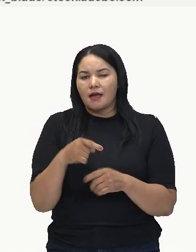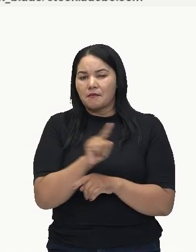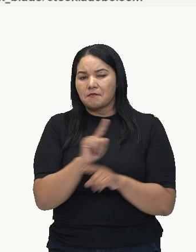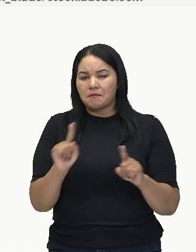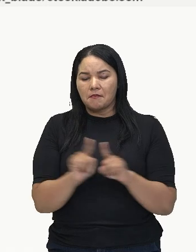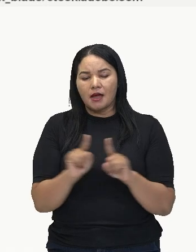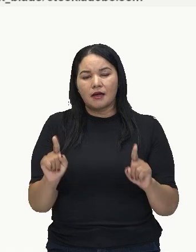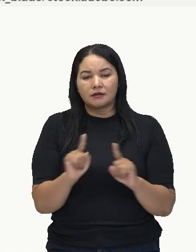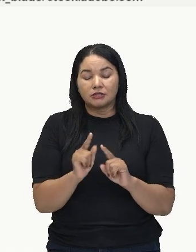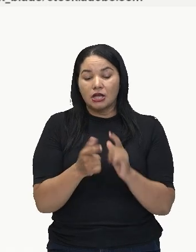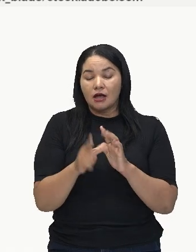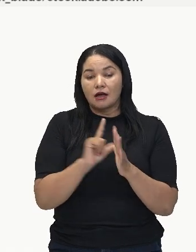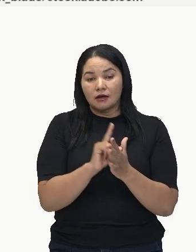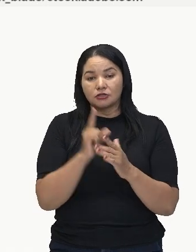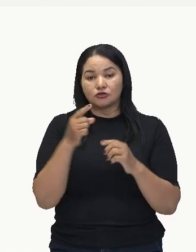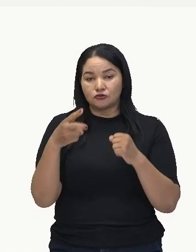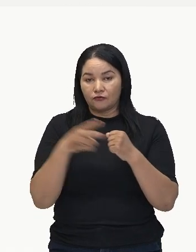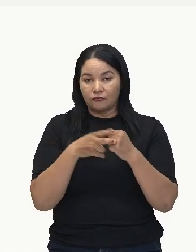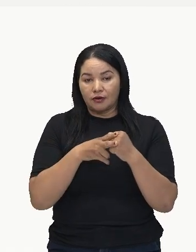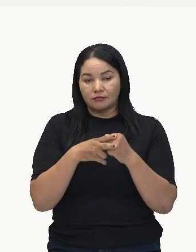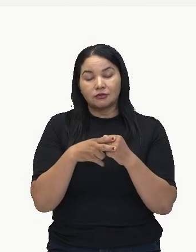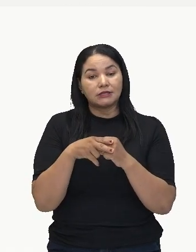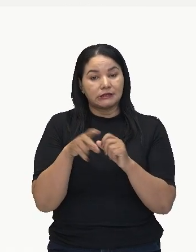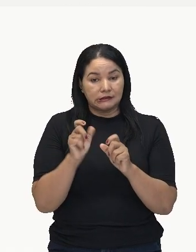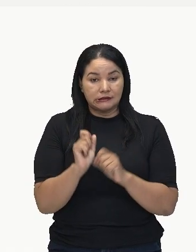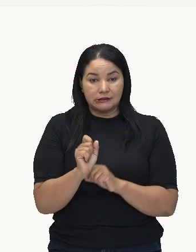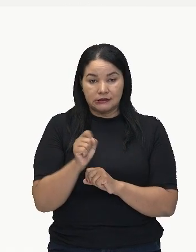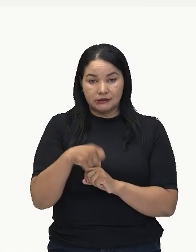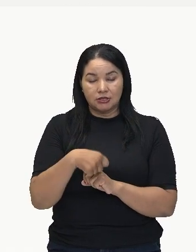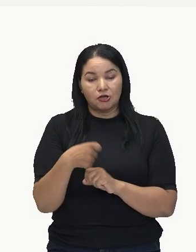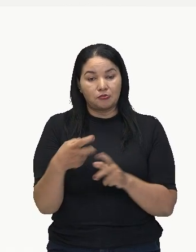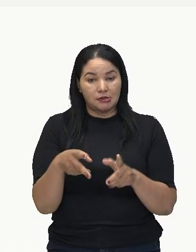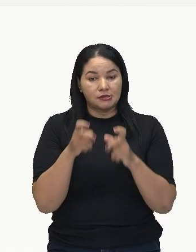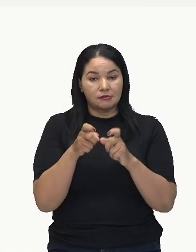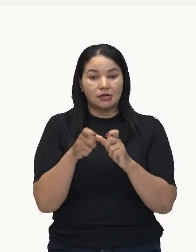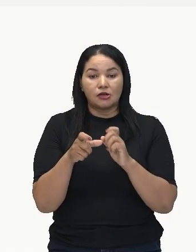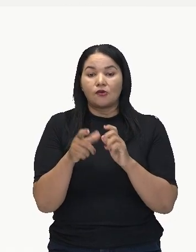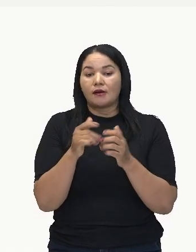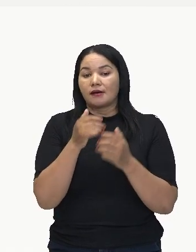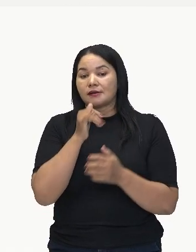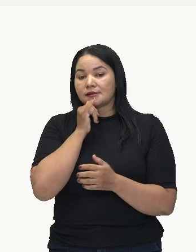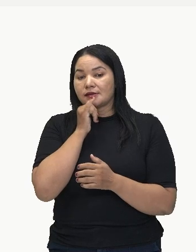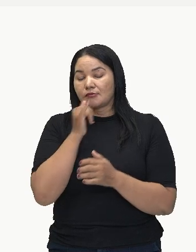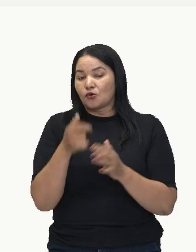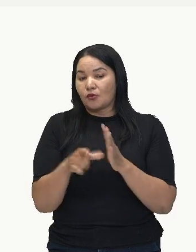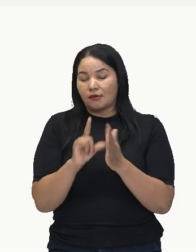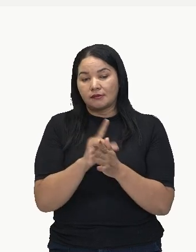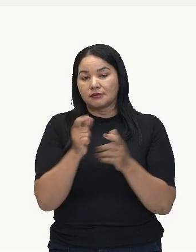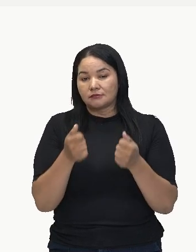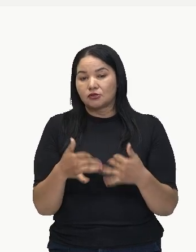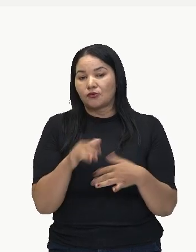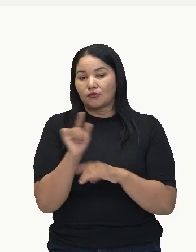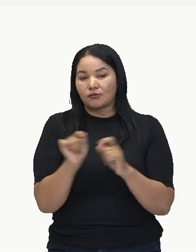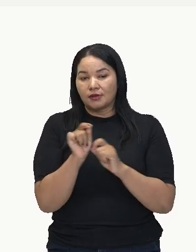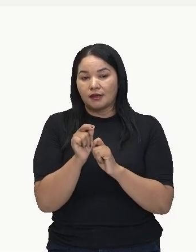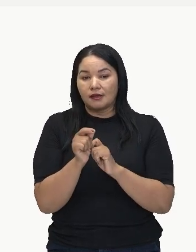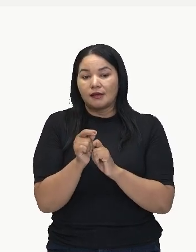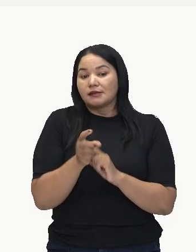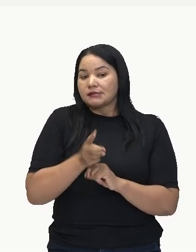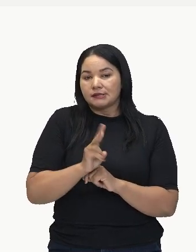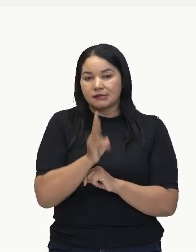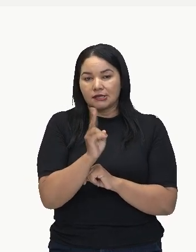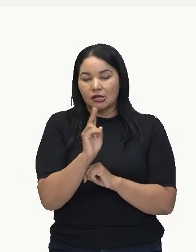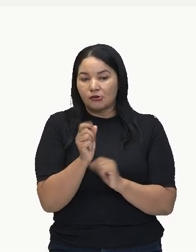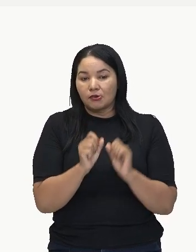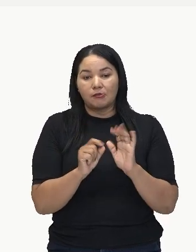verbo, exatamente. Vocês perceberam no exemplo anterior, né? Olha aqui no exemplo anterior, sempre aparece, está aqui o verbo